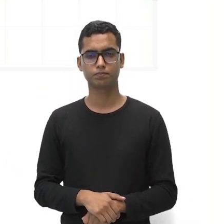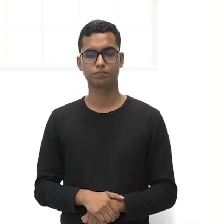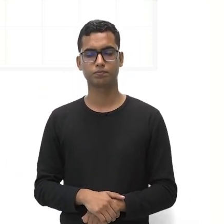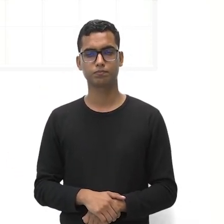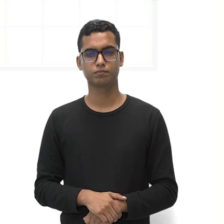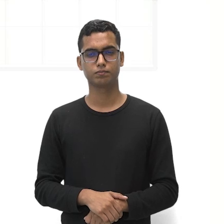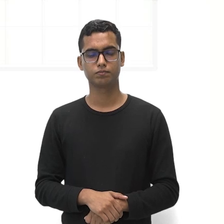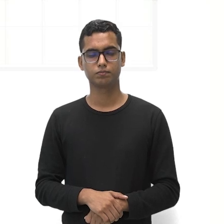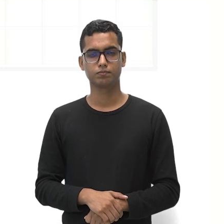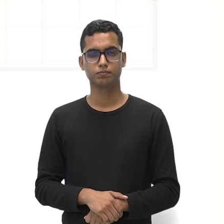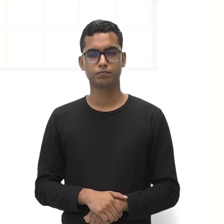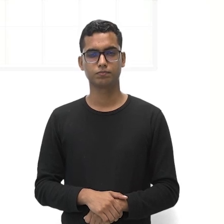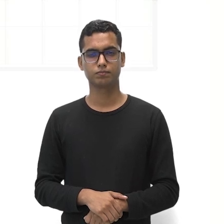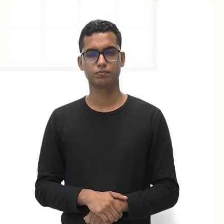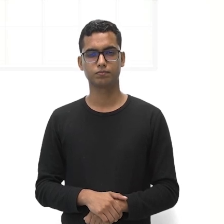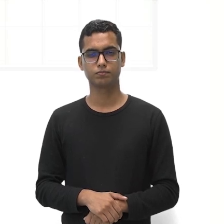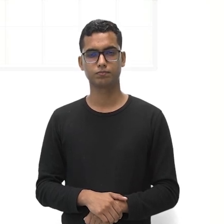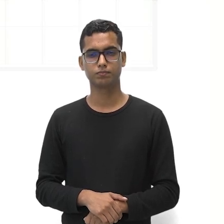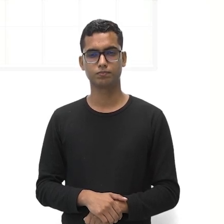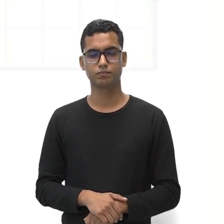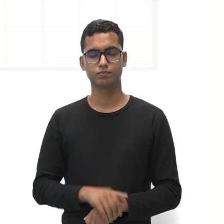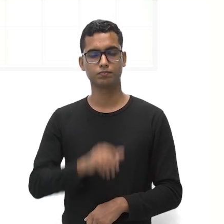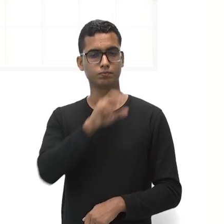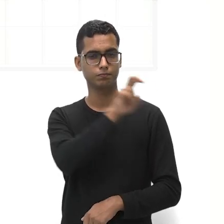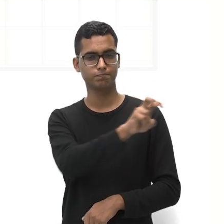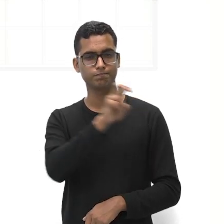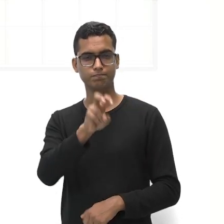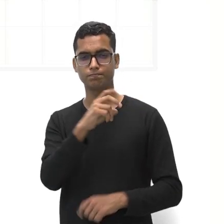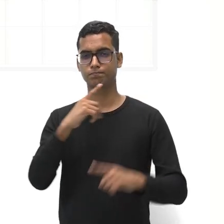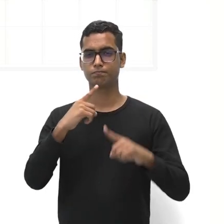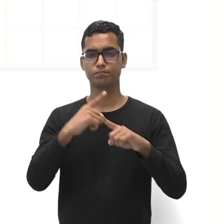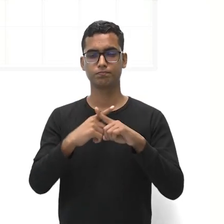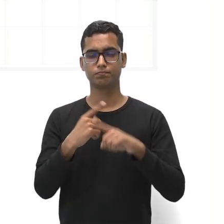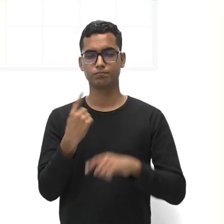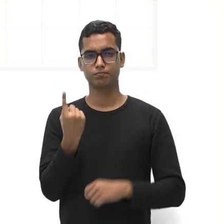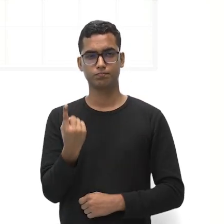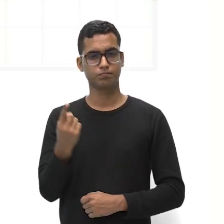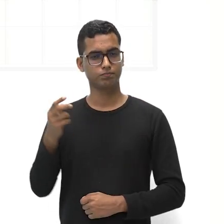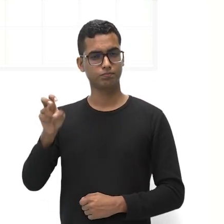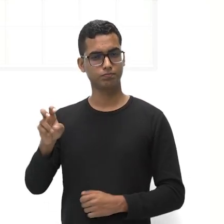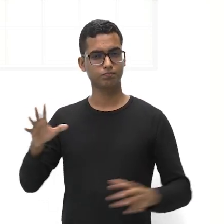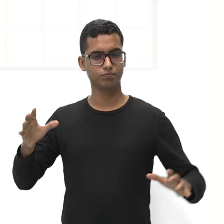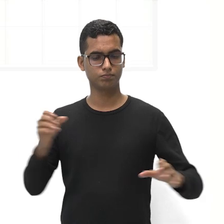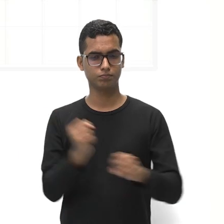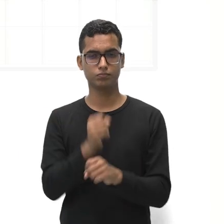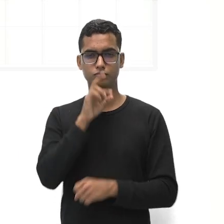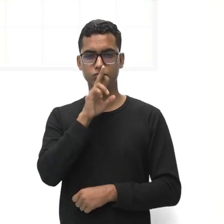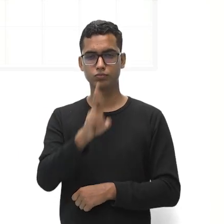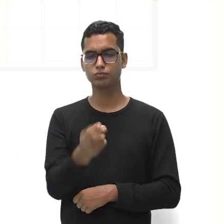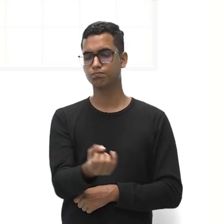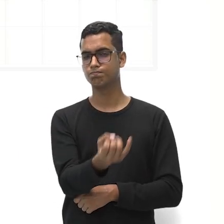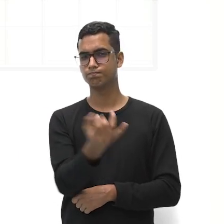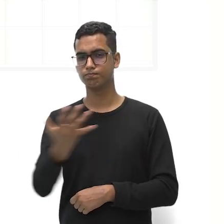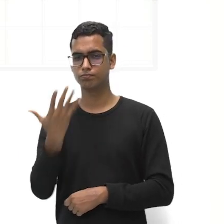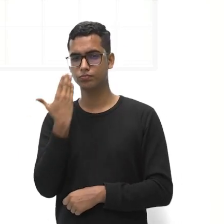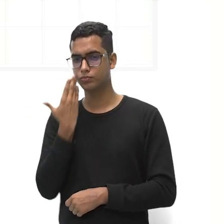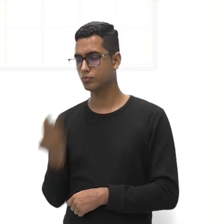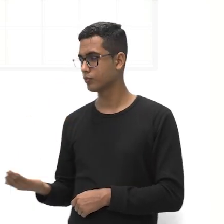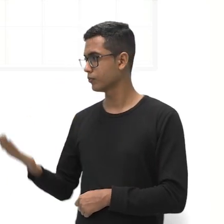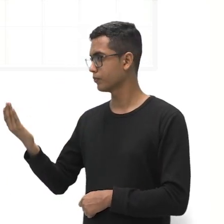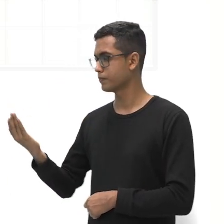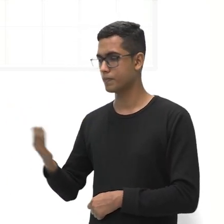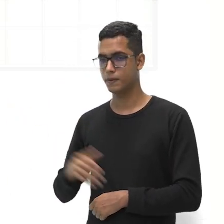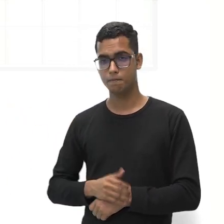2, 27. Como eu estou multiplicando por 1 aqui, é só repetir, né? Então aqui vai ficar 5 e aqui vai ficar